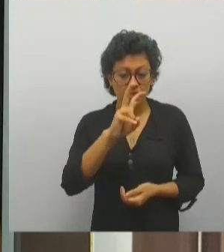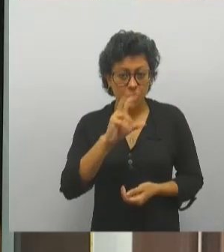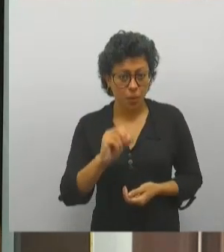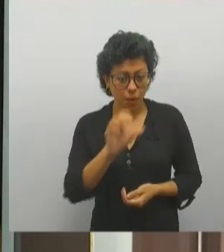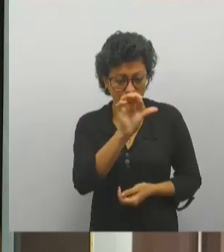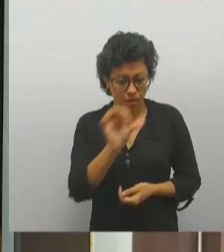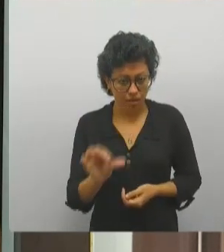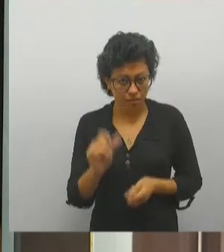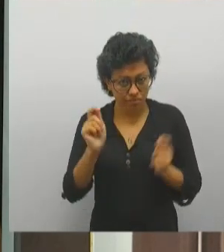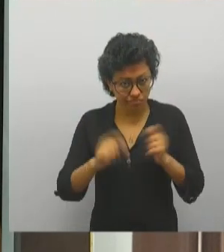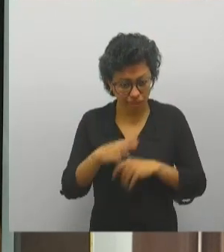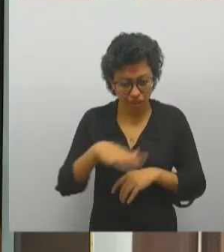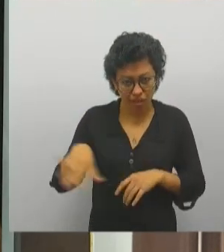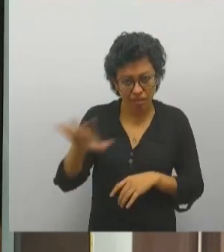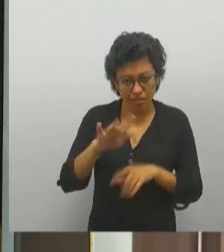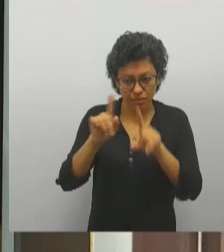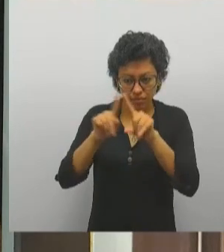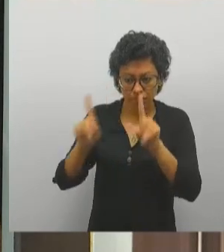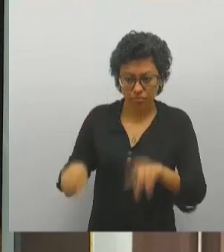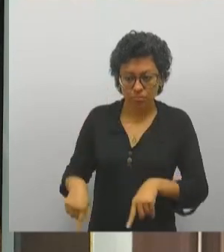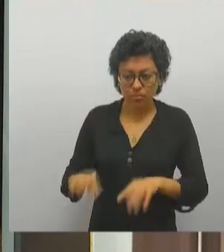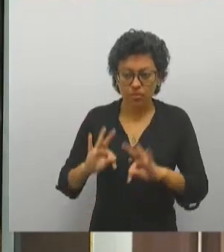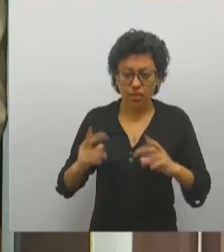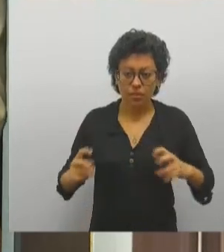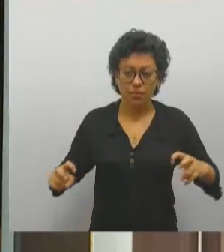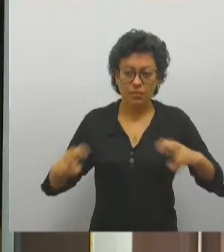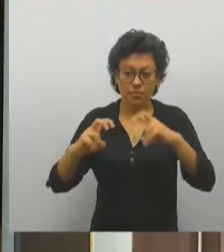50% desses funcionários todinho